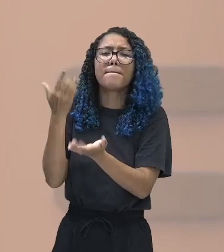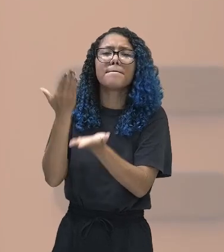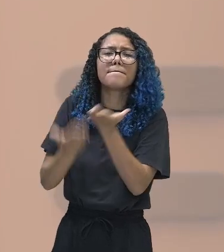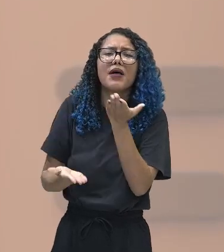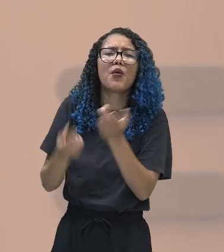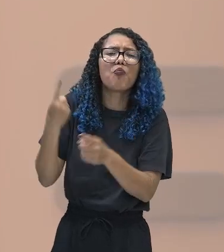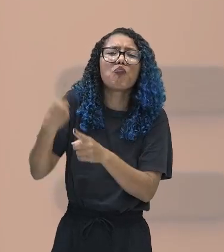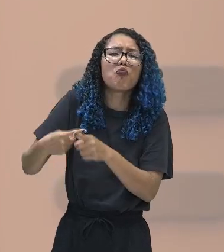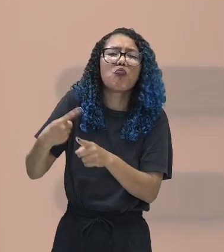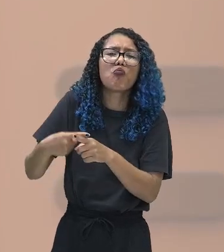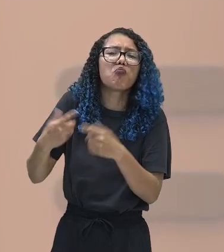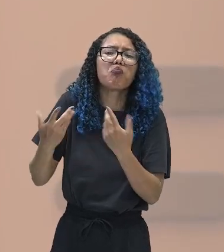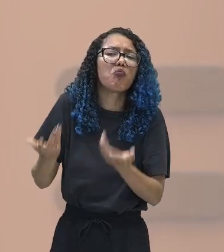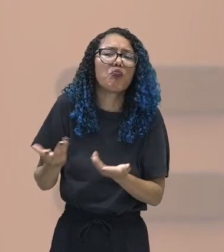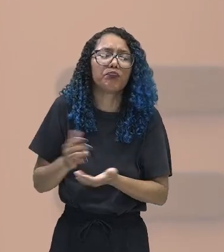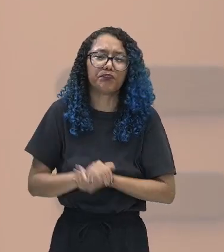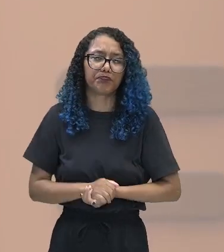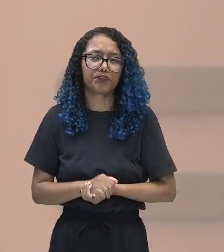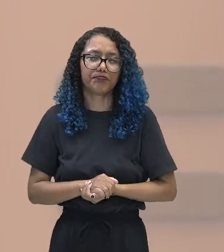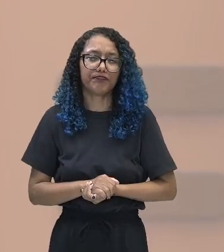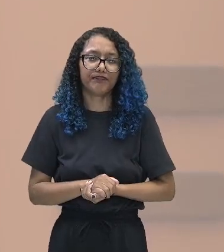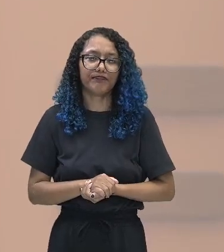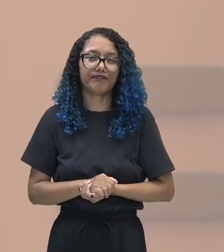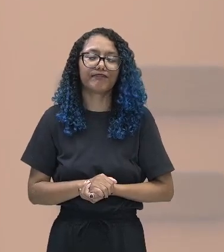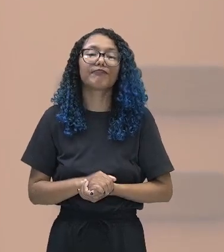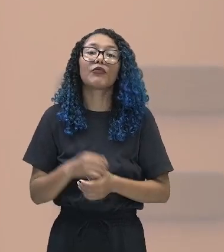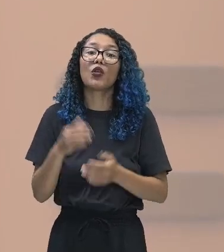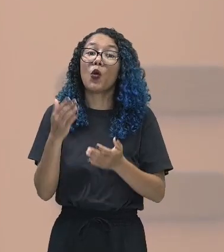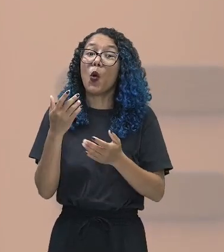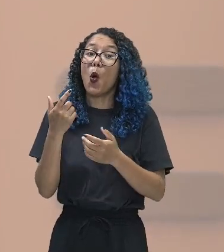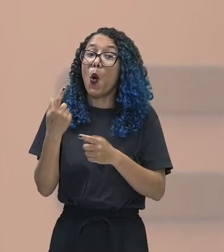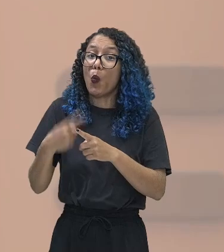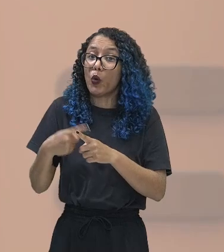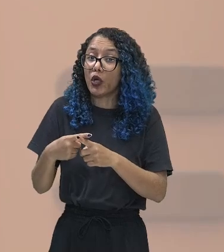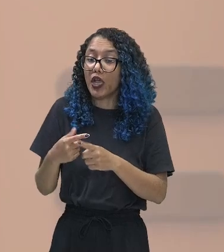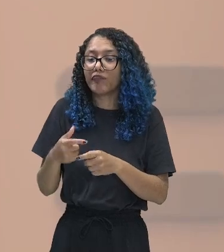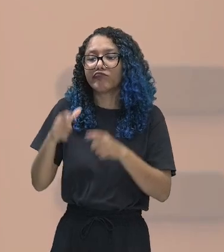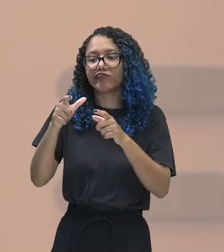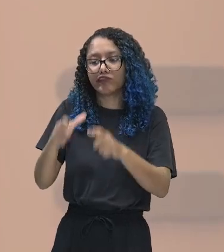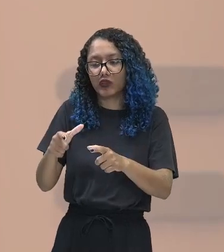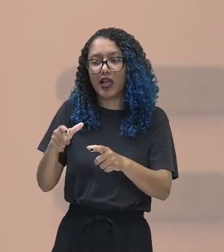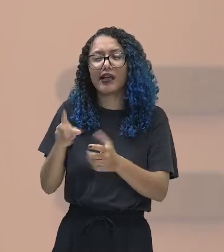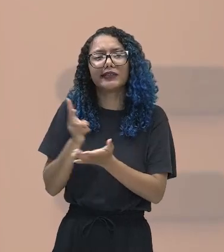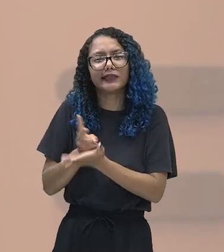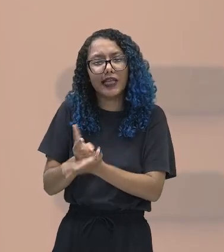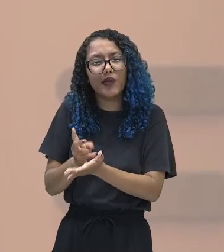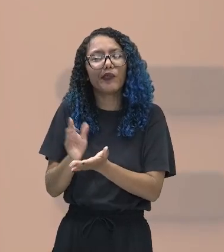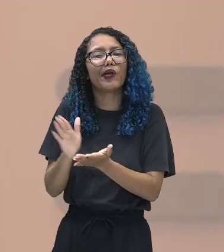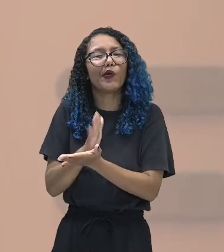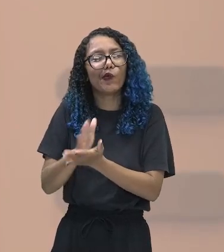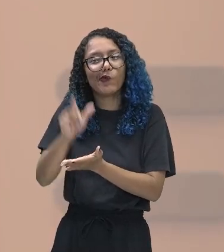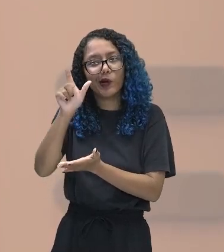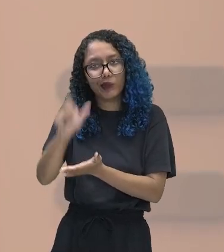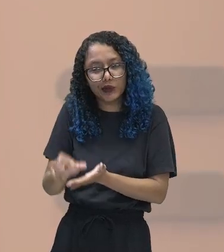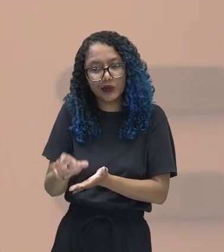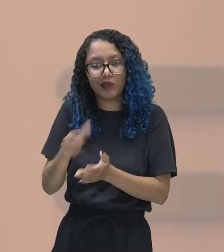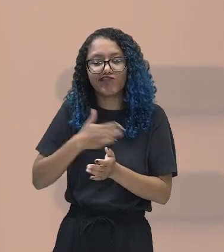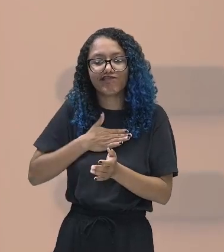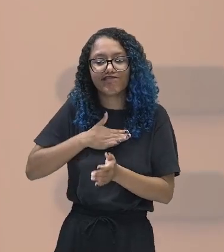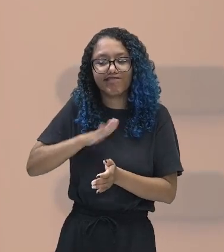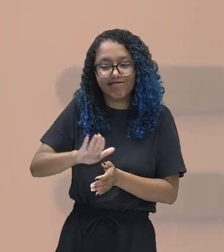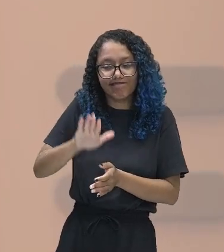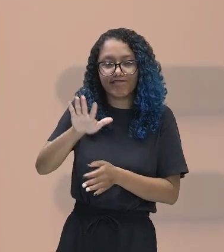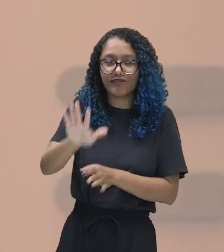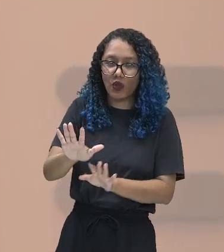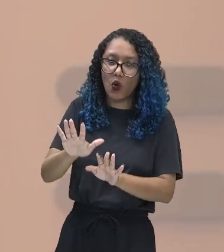nessa batalha de Termópilas, por quê? Porque em toda localidade tem, não é mesmo, alguém que não gosta, então, aí